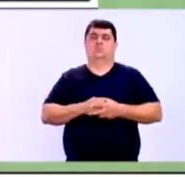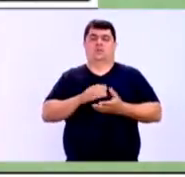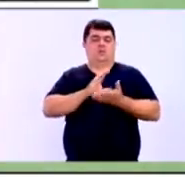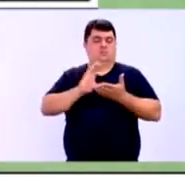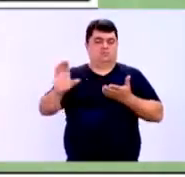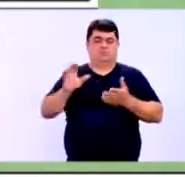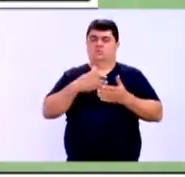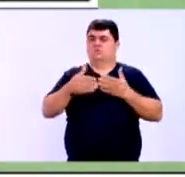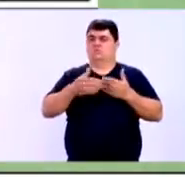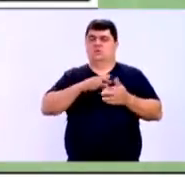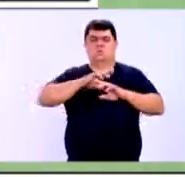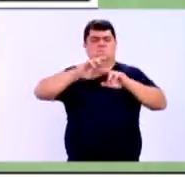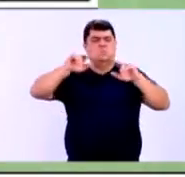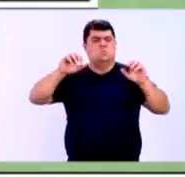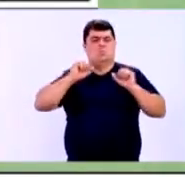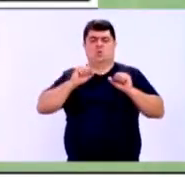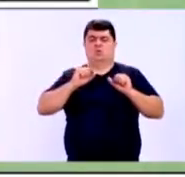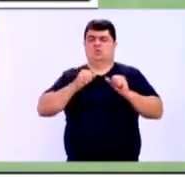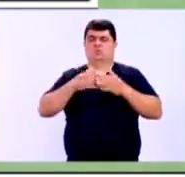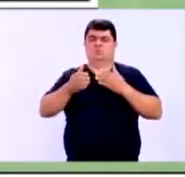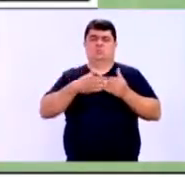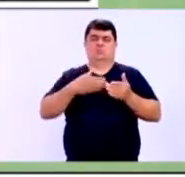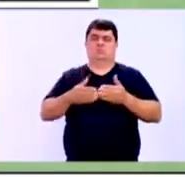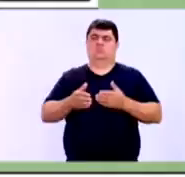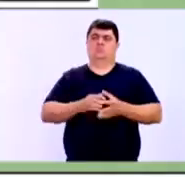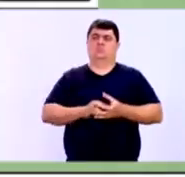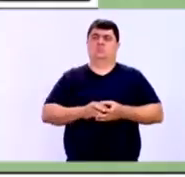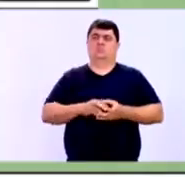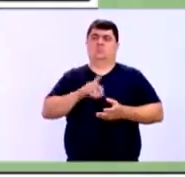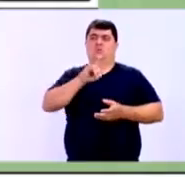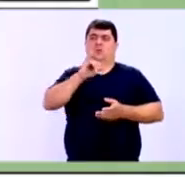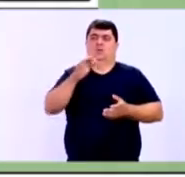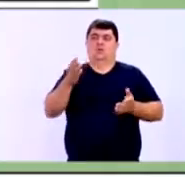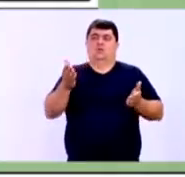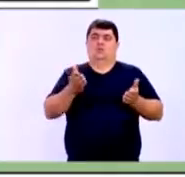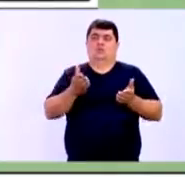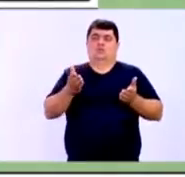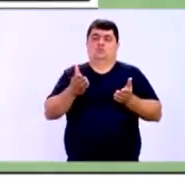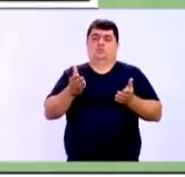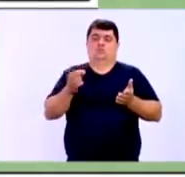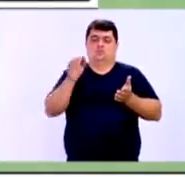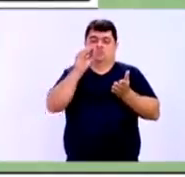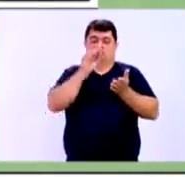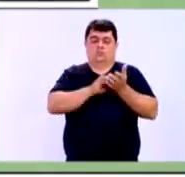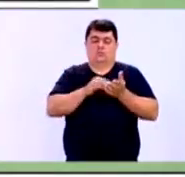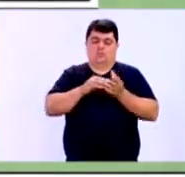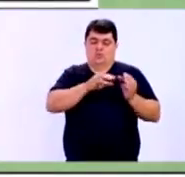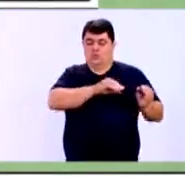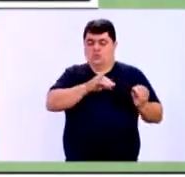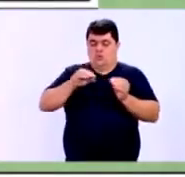caderno e assim vai, vários tipos de mercadoria. A data que houve determinada transação.